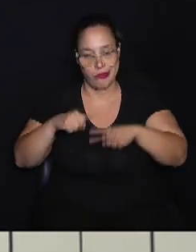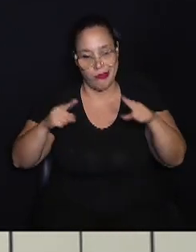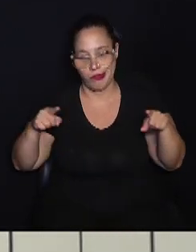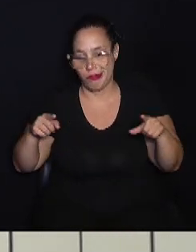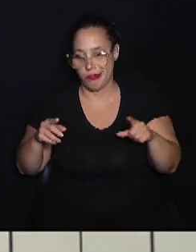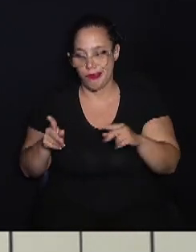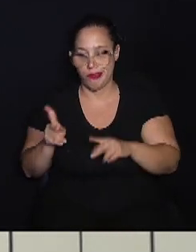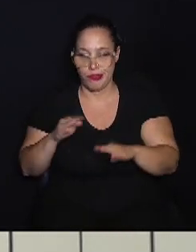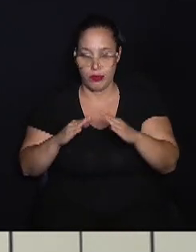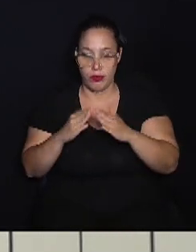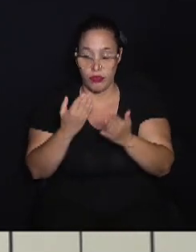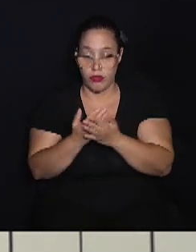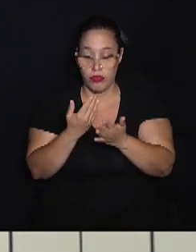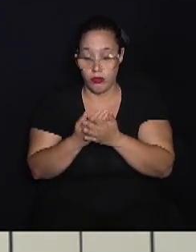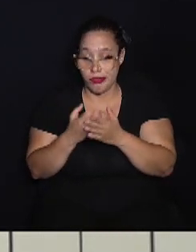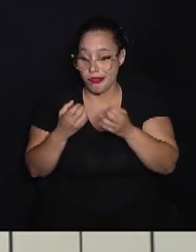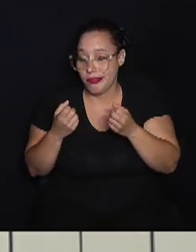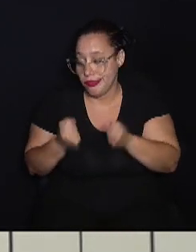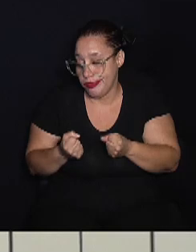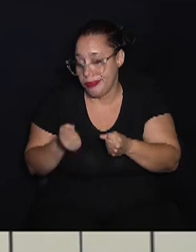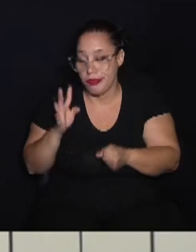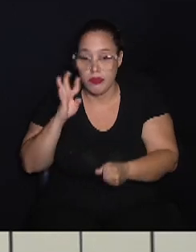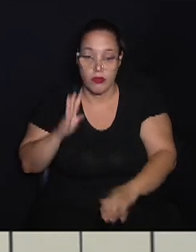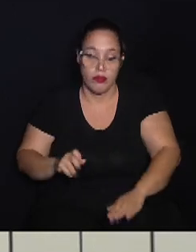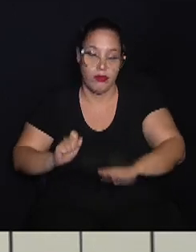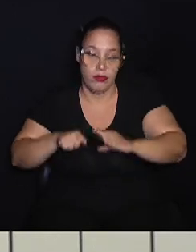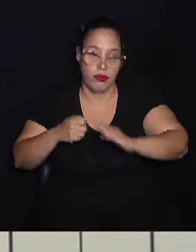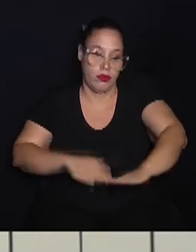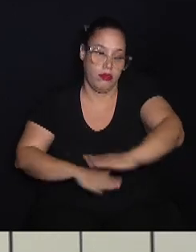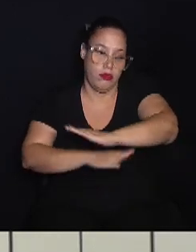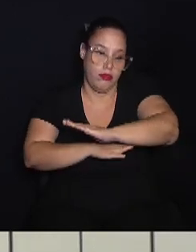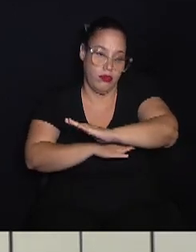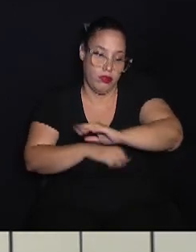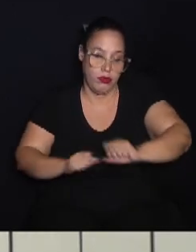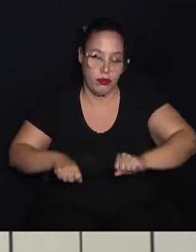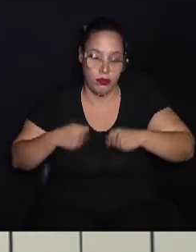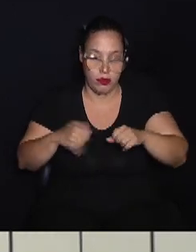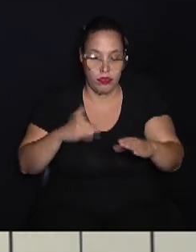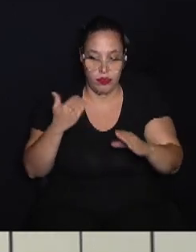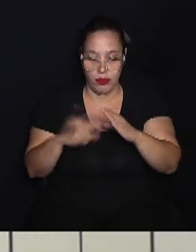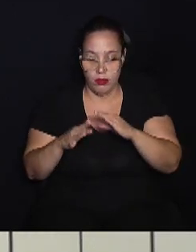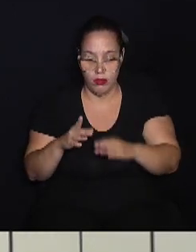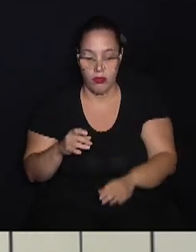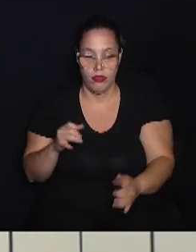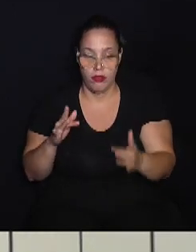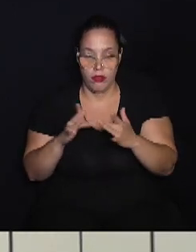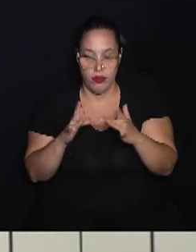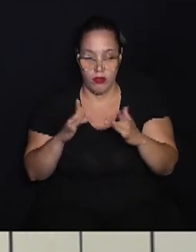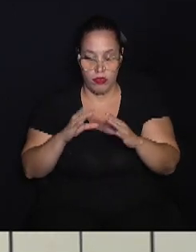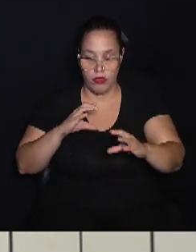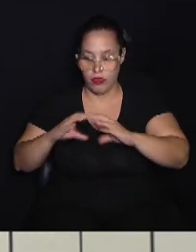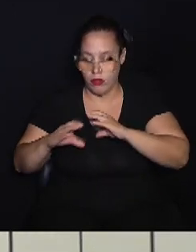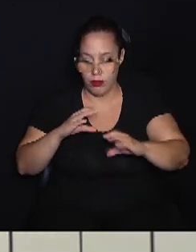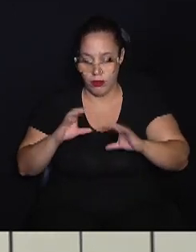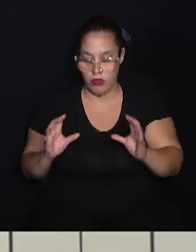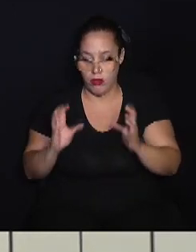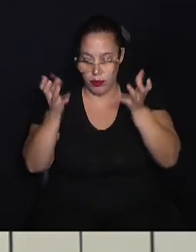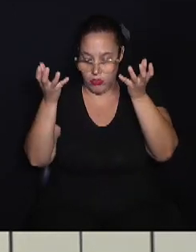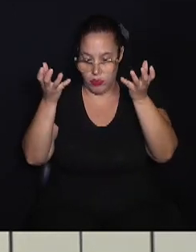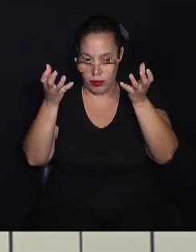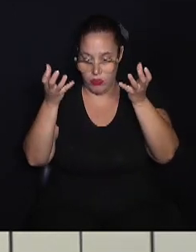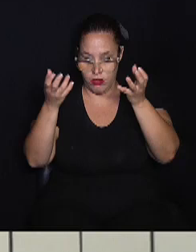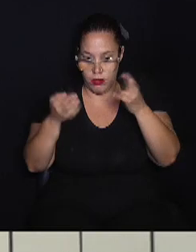escolas interessadas em participar do programa Câmara educa devem entrar em contato com a coordenadoria de cerimonial e